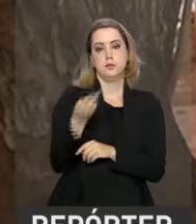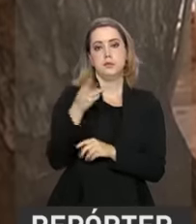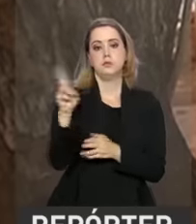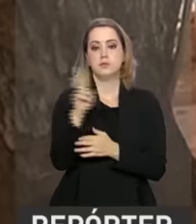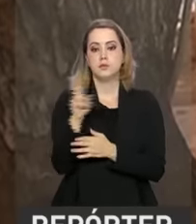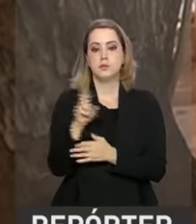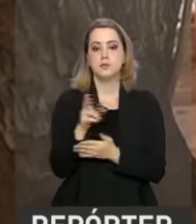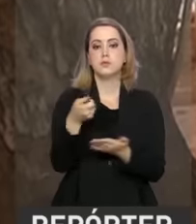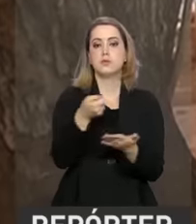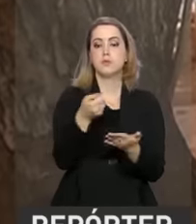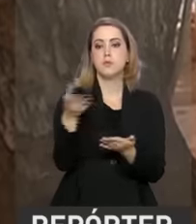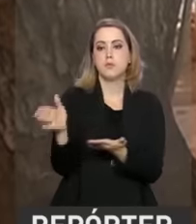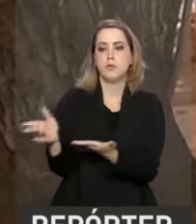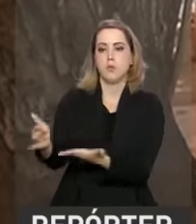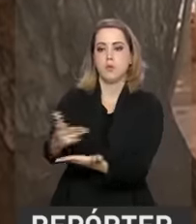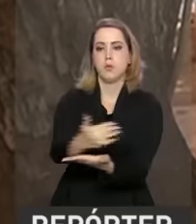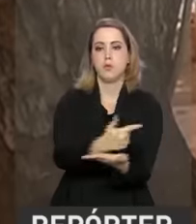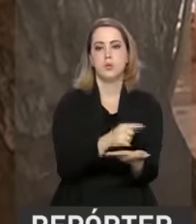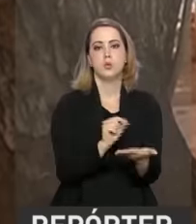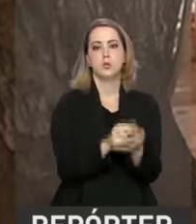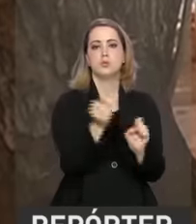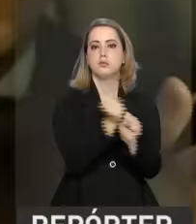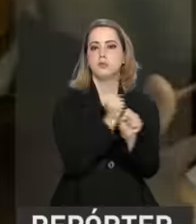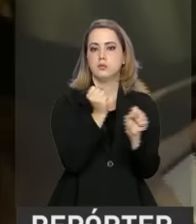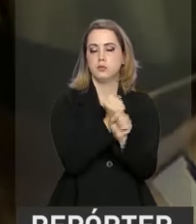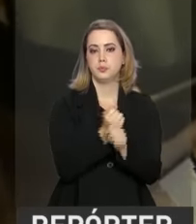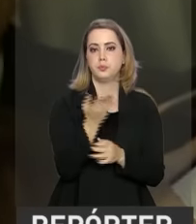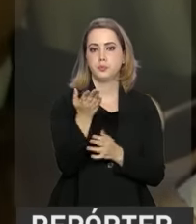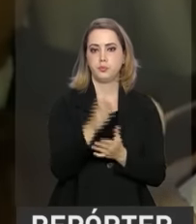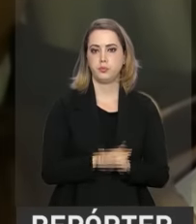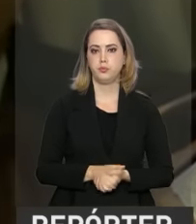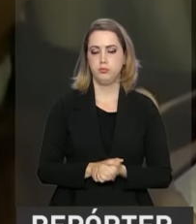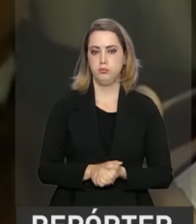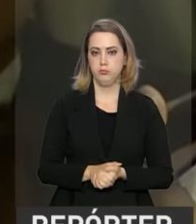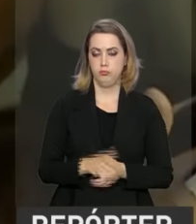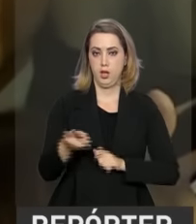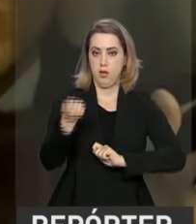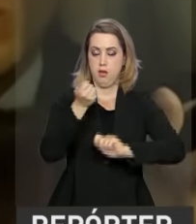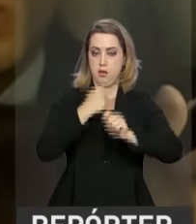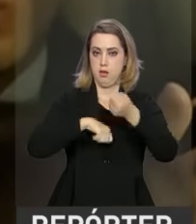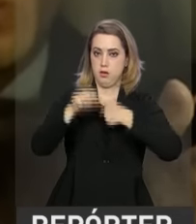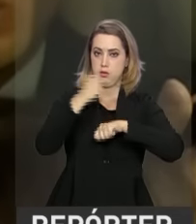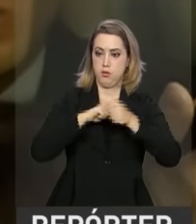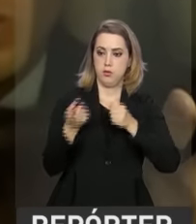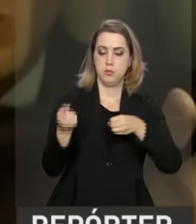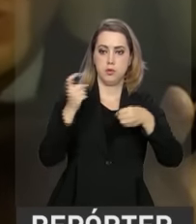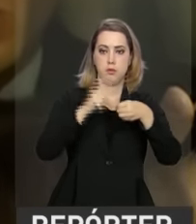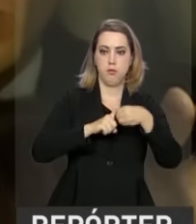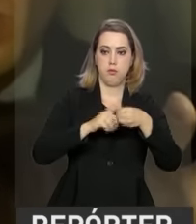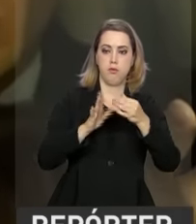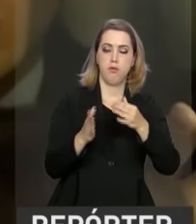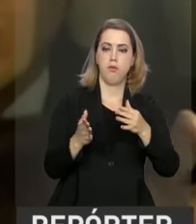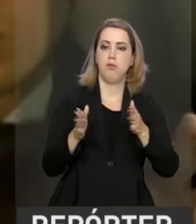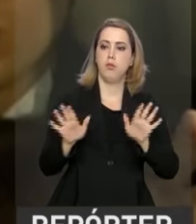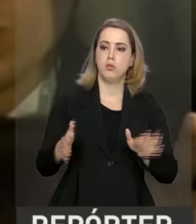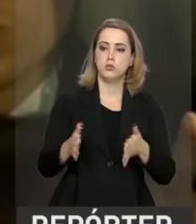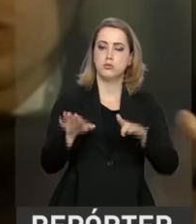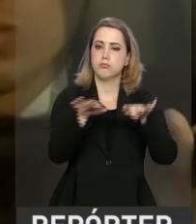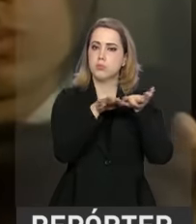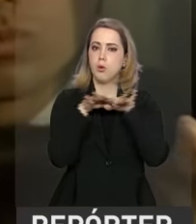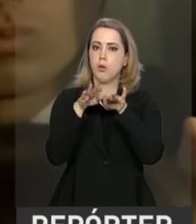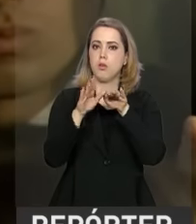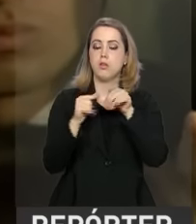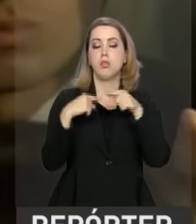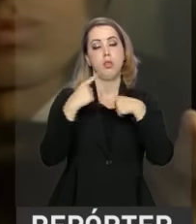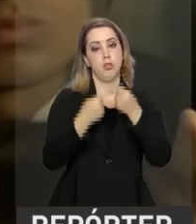em 2017 no setor de infraestrutura. Na medida que a economia comece a retomar, volte a se estabilizar e